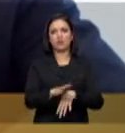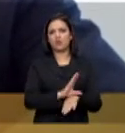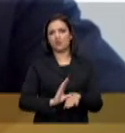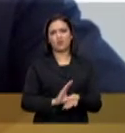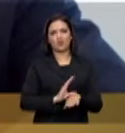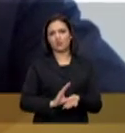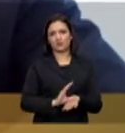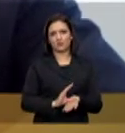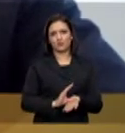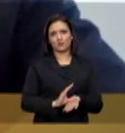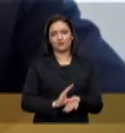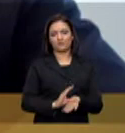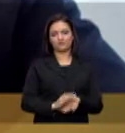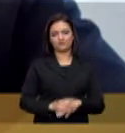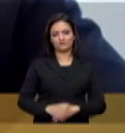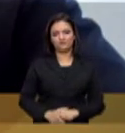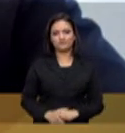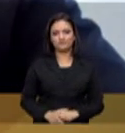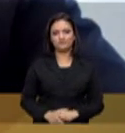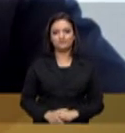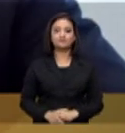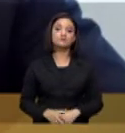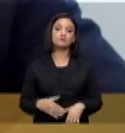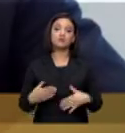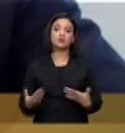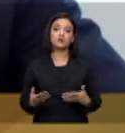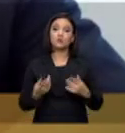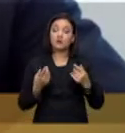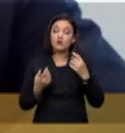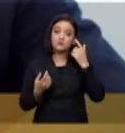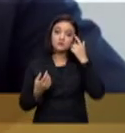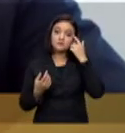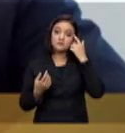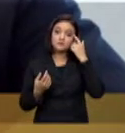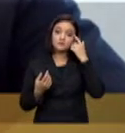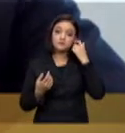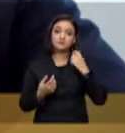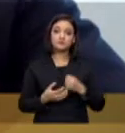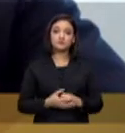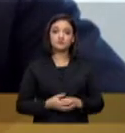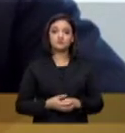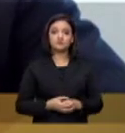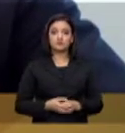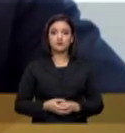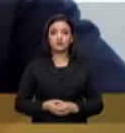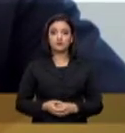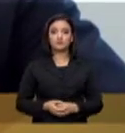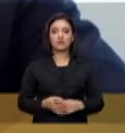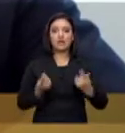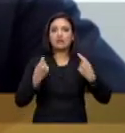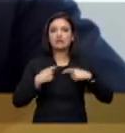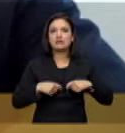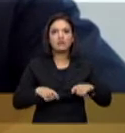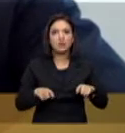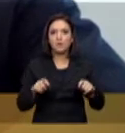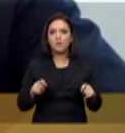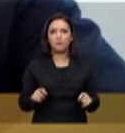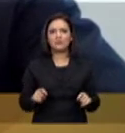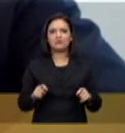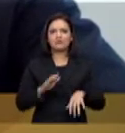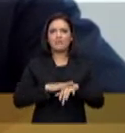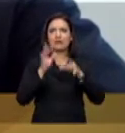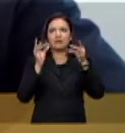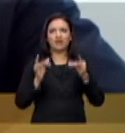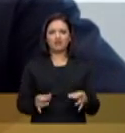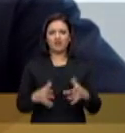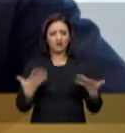flagrantemente inconstitucional, senhores ministros. Não é necessário, não são necessárias maiores ilações para entender